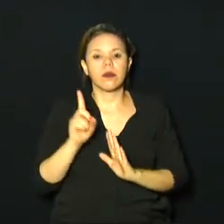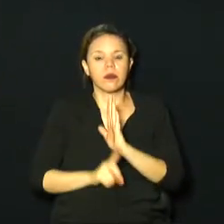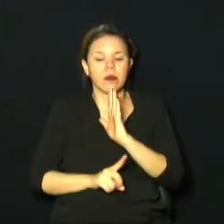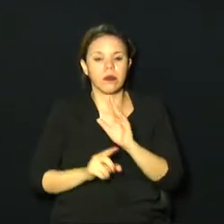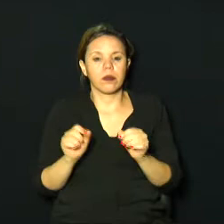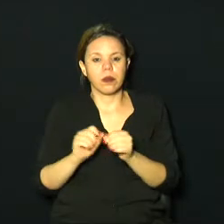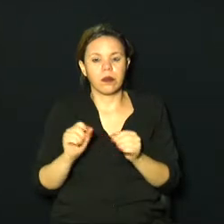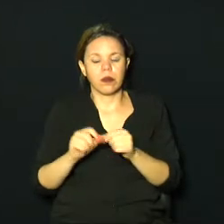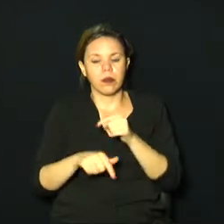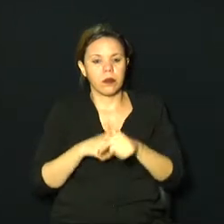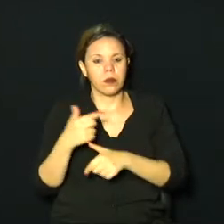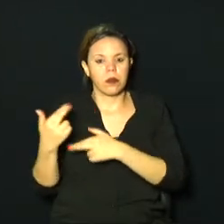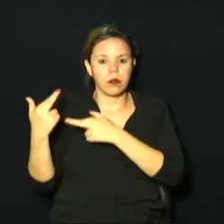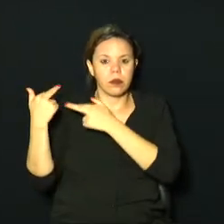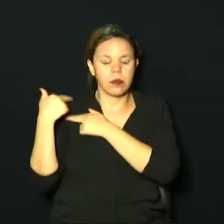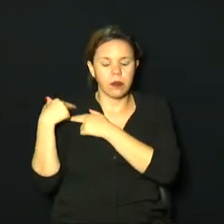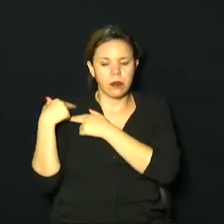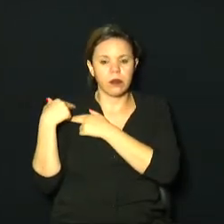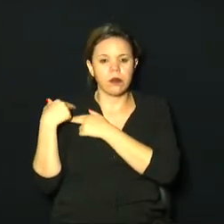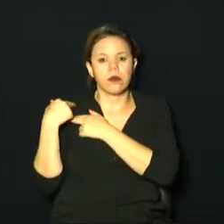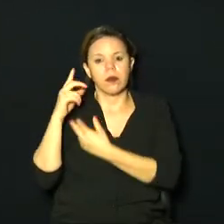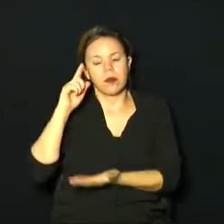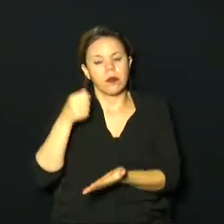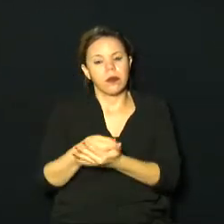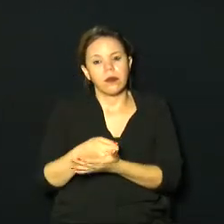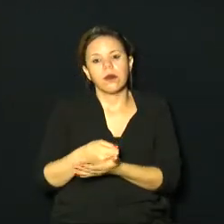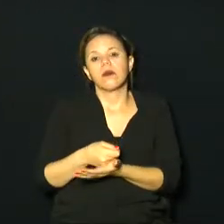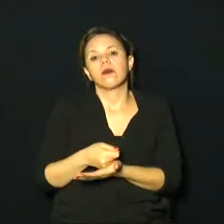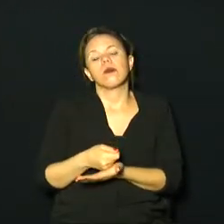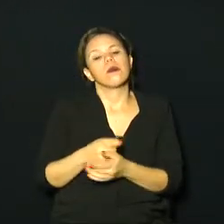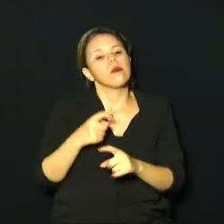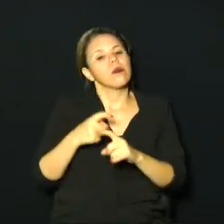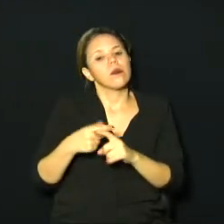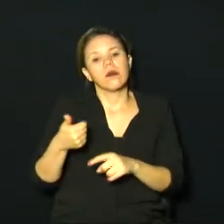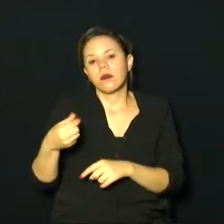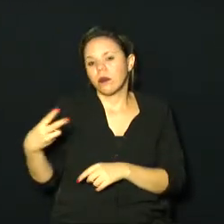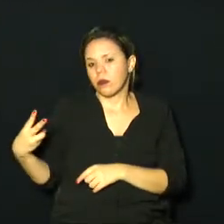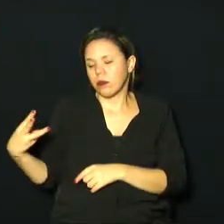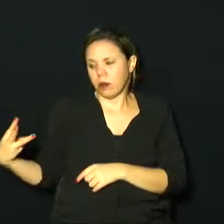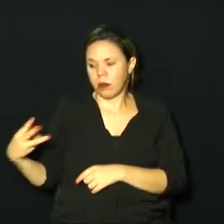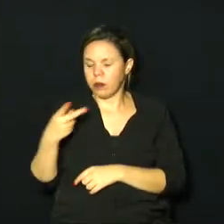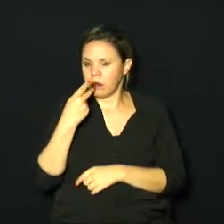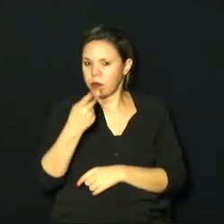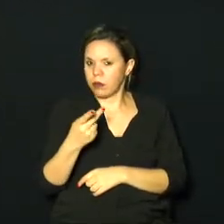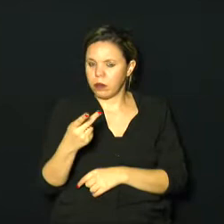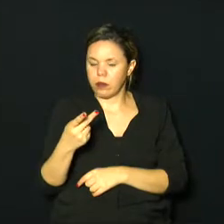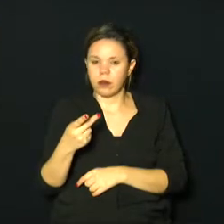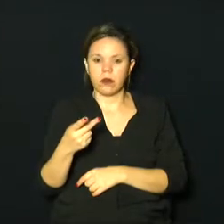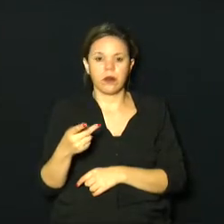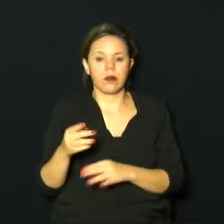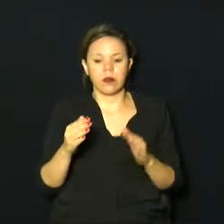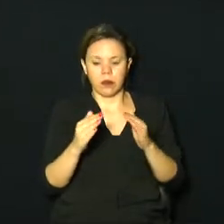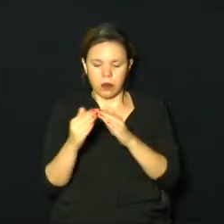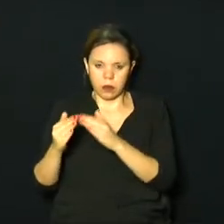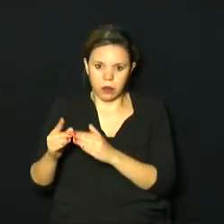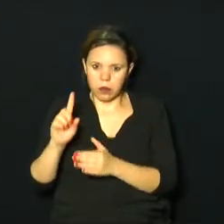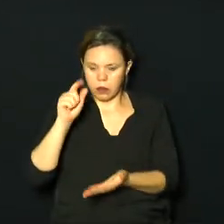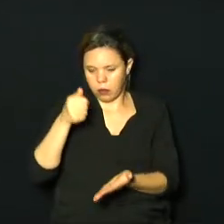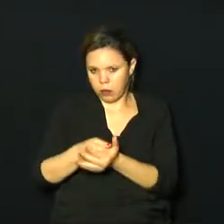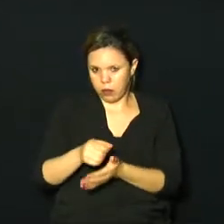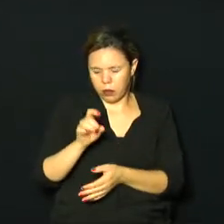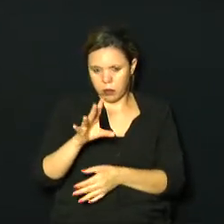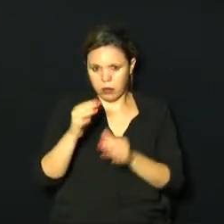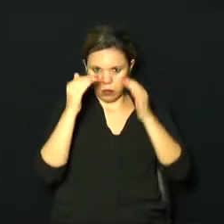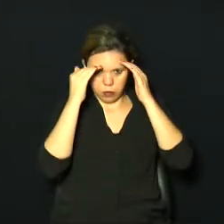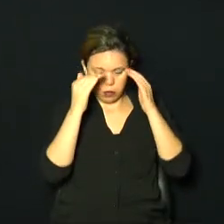fazer a função social, que é garantido no artigo 5º, inciso 22, como eu disse. O inciso 23, em seguida, diz que a propriedade só é garantida se ela